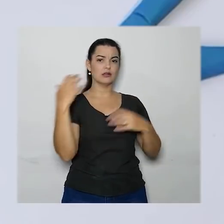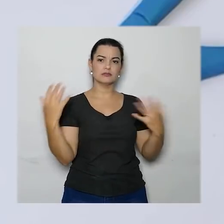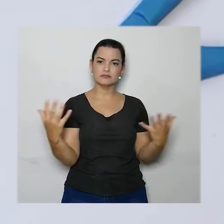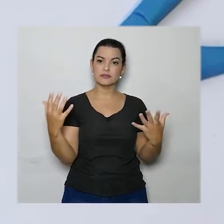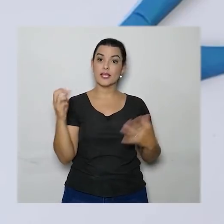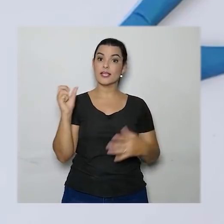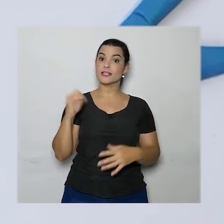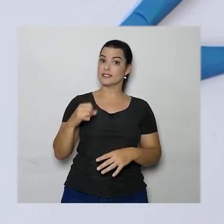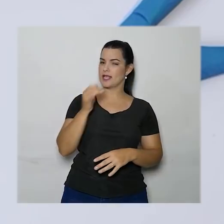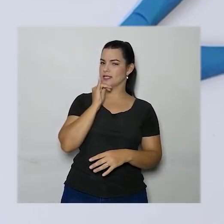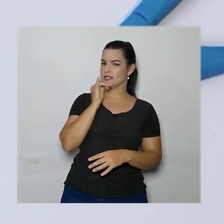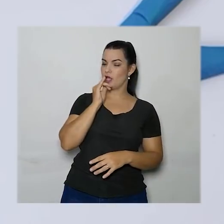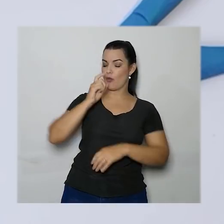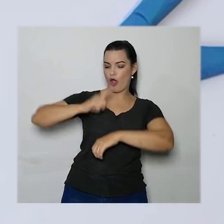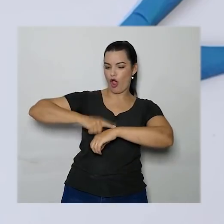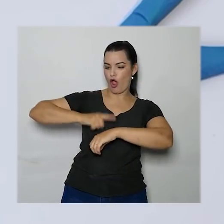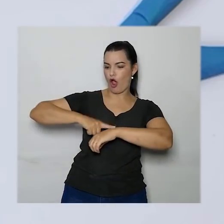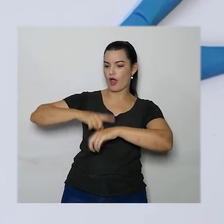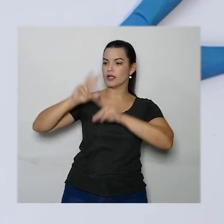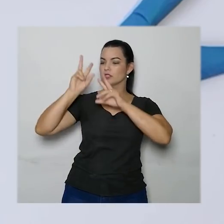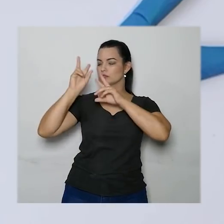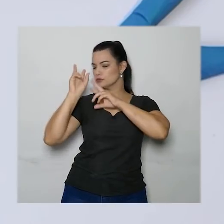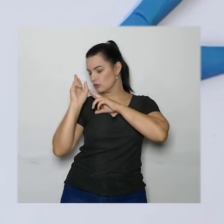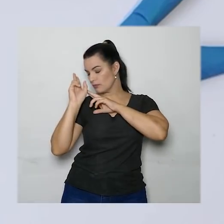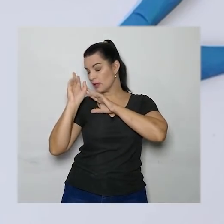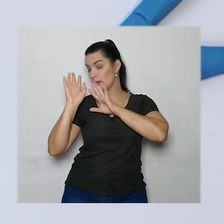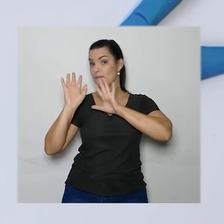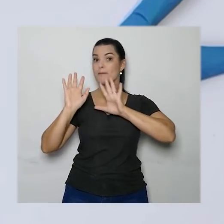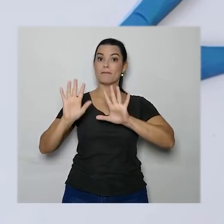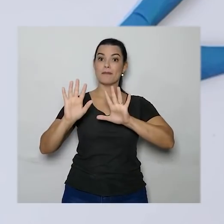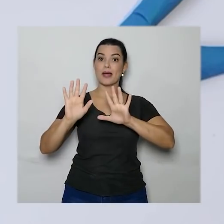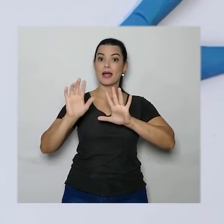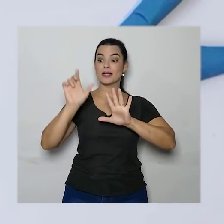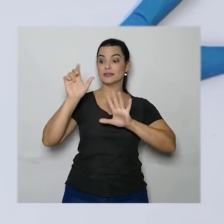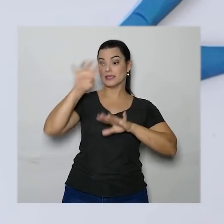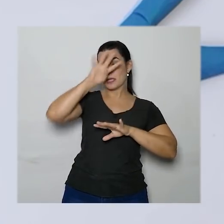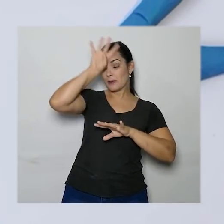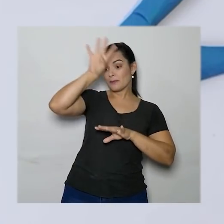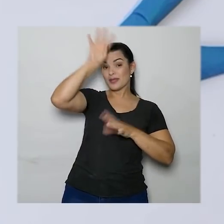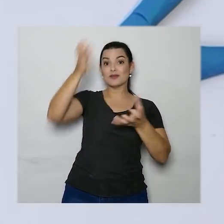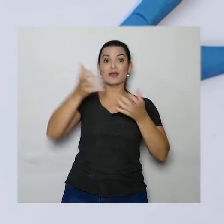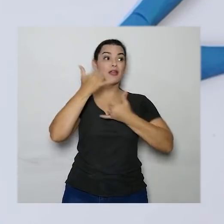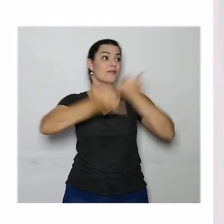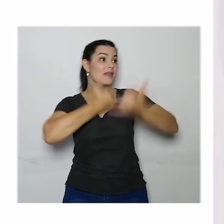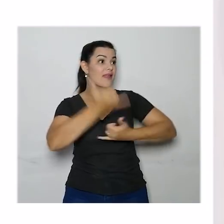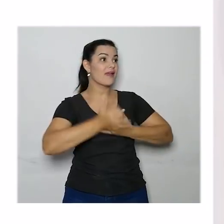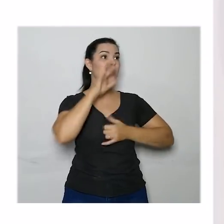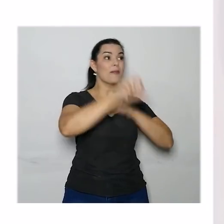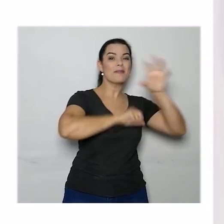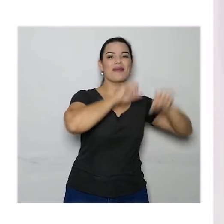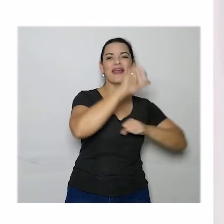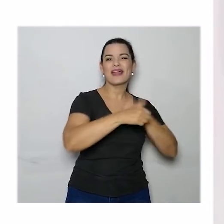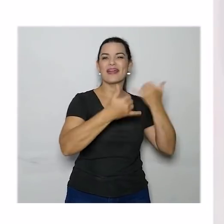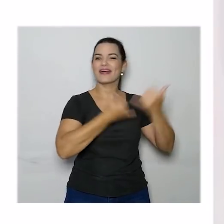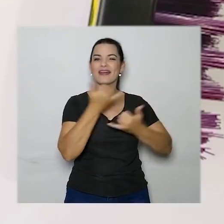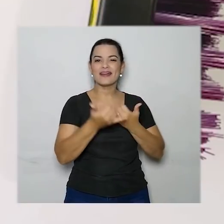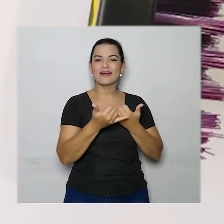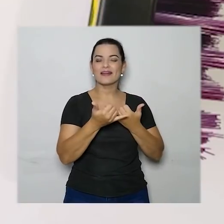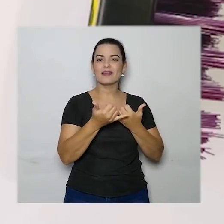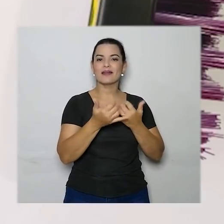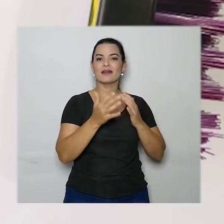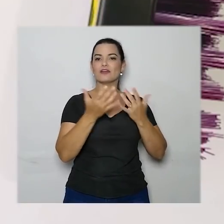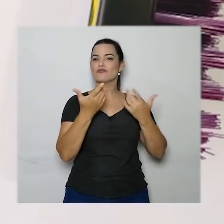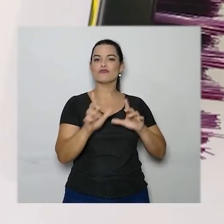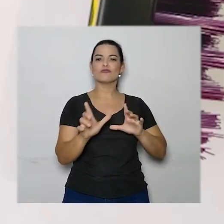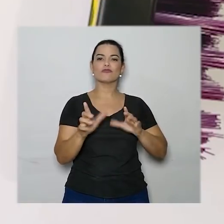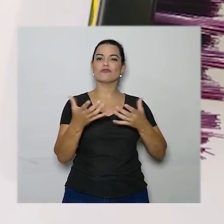Se é hora de dormir e o que Pedro quer é pega-pega em vez de voltar pro ninho, Pedro vira porco espinho.